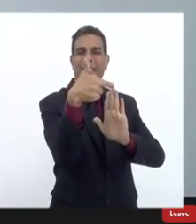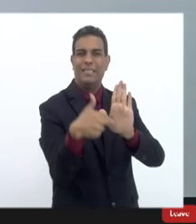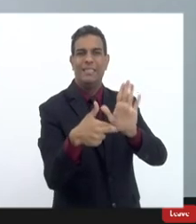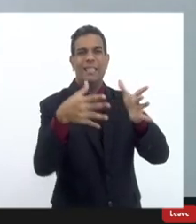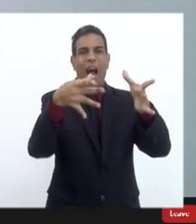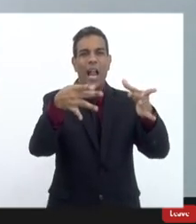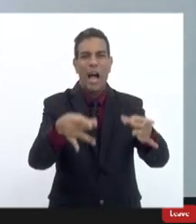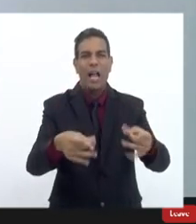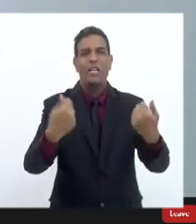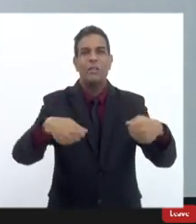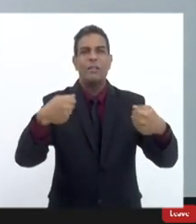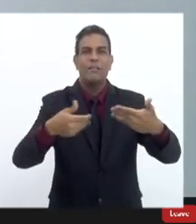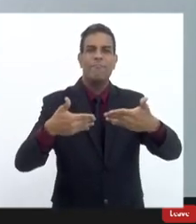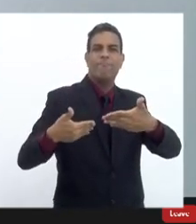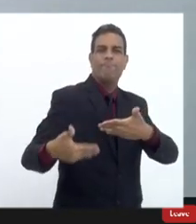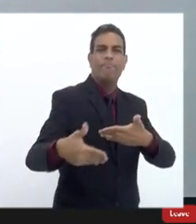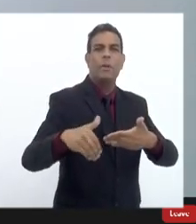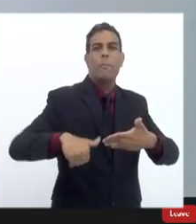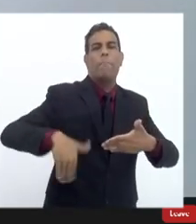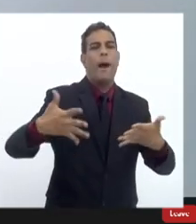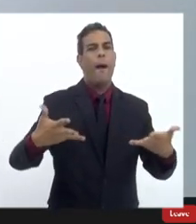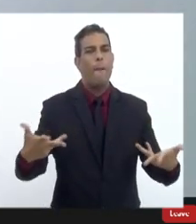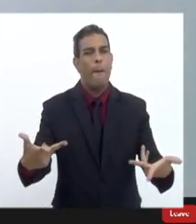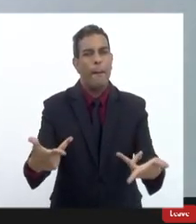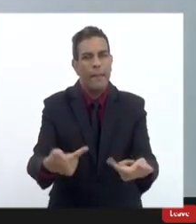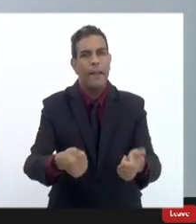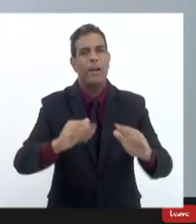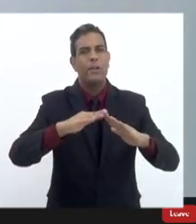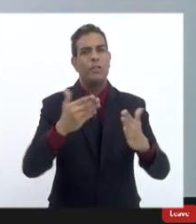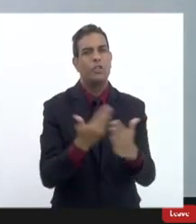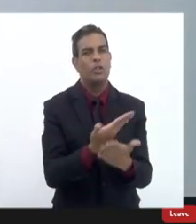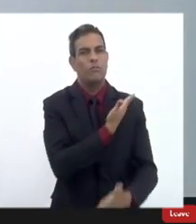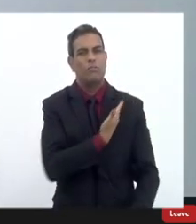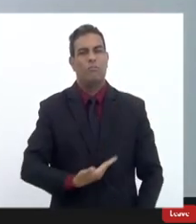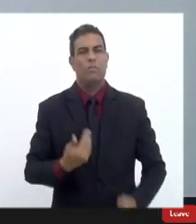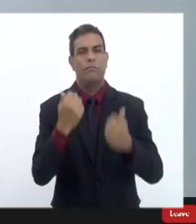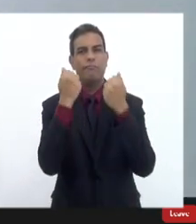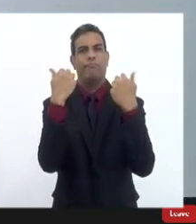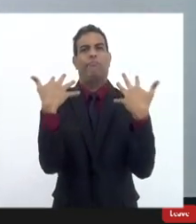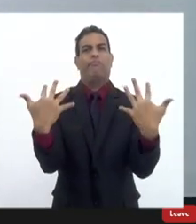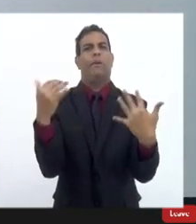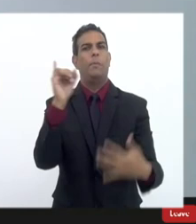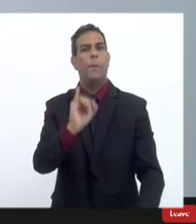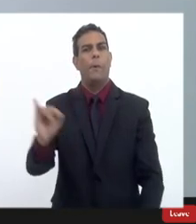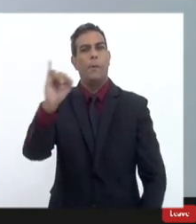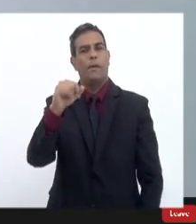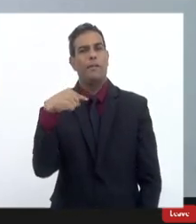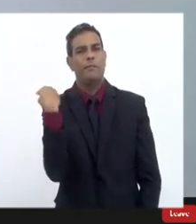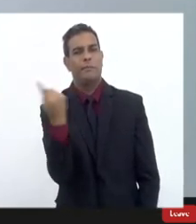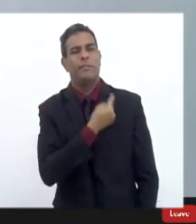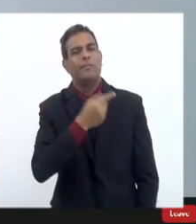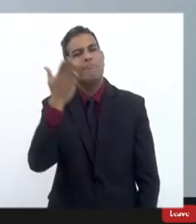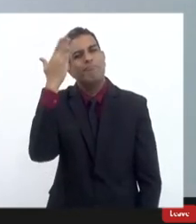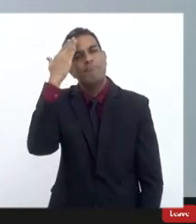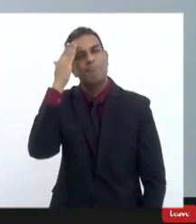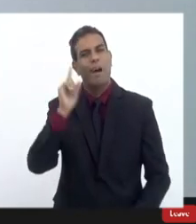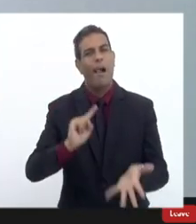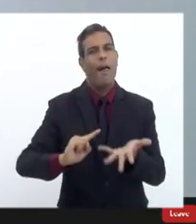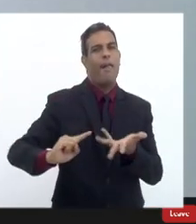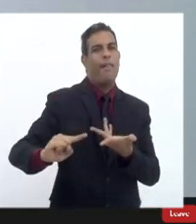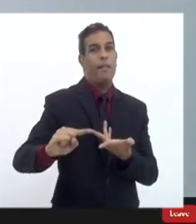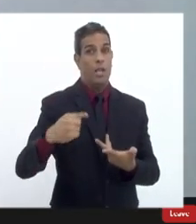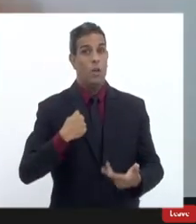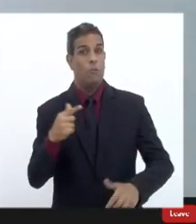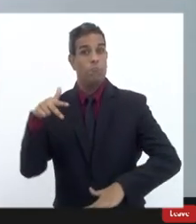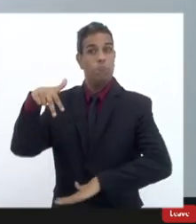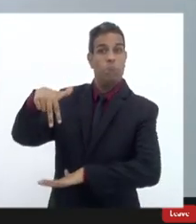temos que avançar na educação pública e o quão essa plenária de hoje, essa audiência de hoje é importante nesse sentido. E eu falo isso também em uma posição de